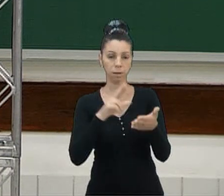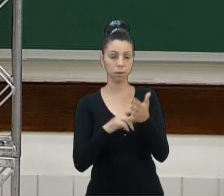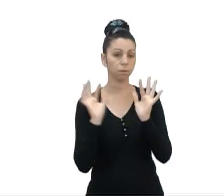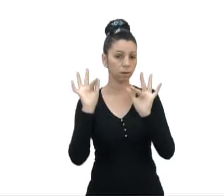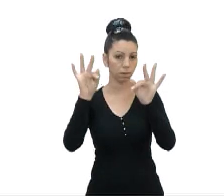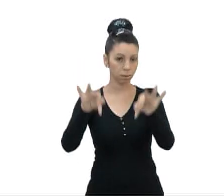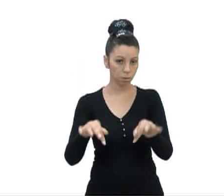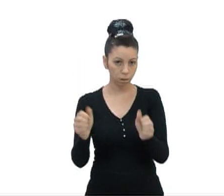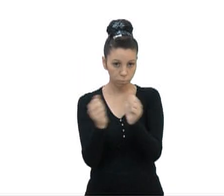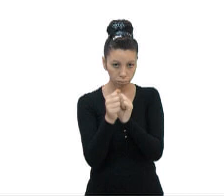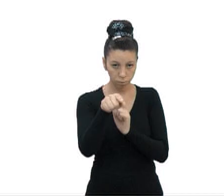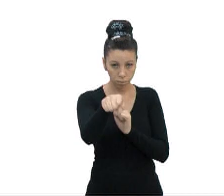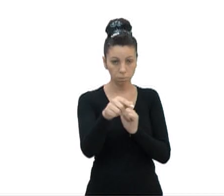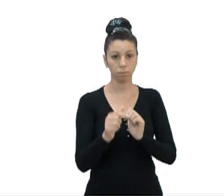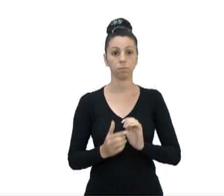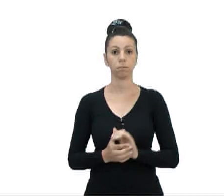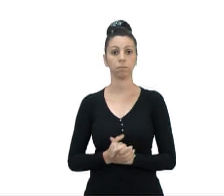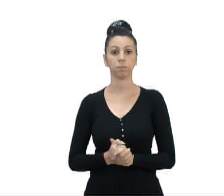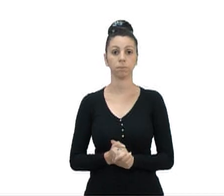com vocês.